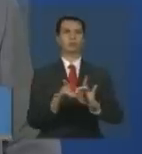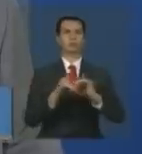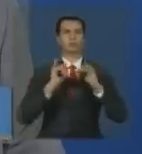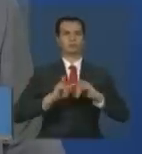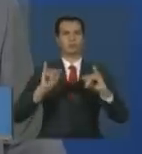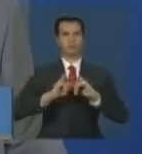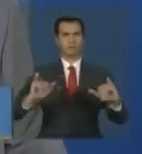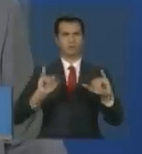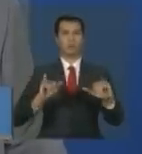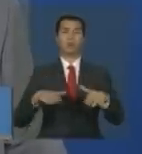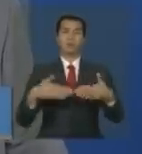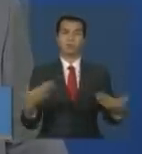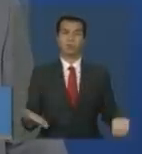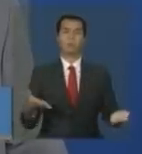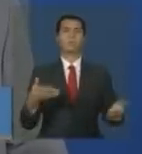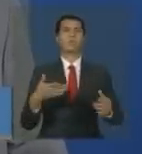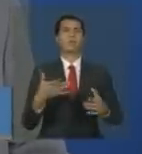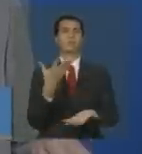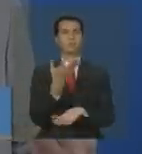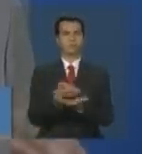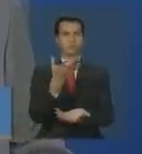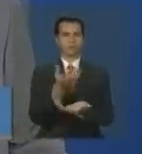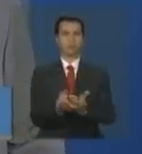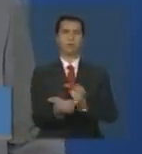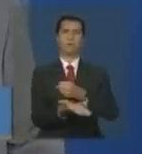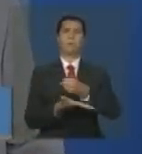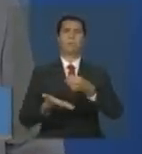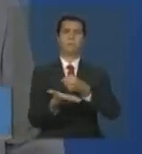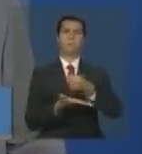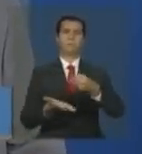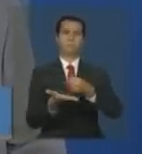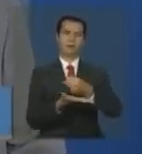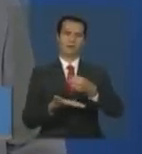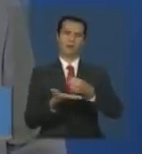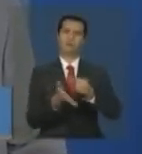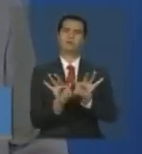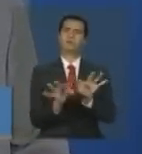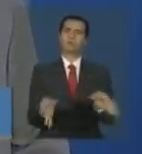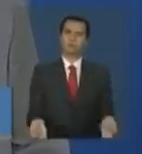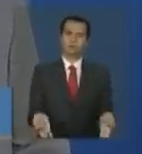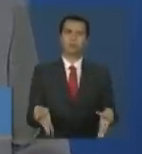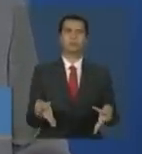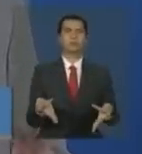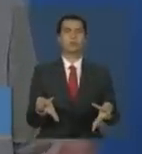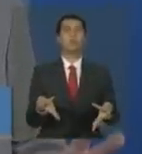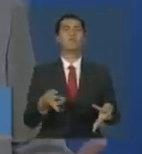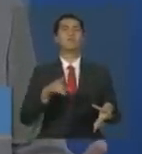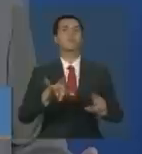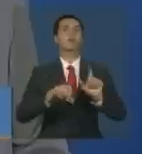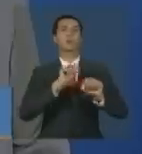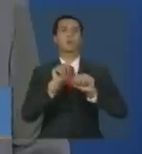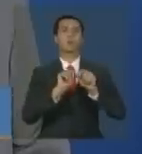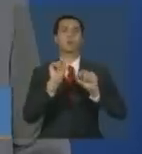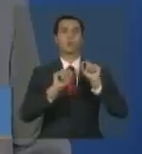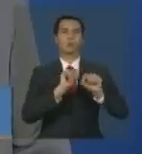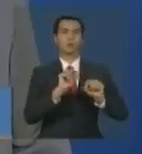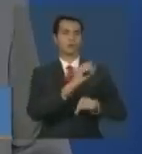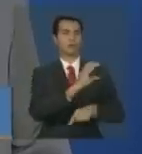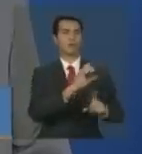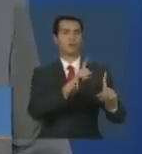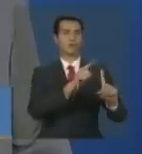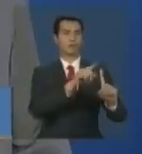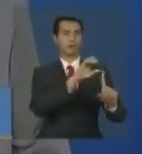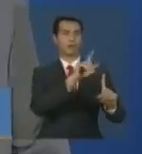dados básicos, né, eles são, digamos assim, importados online do próprio